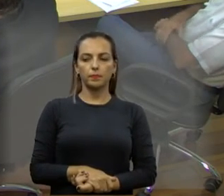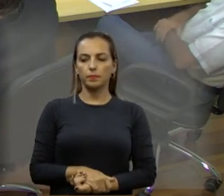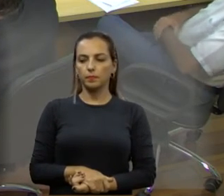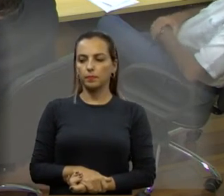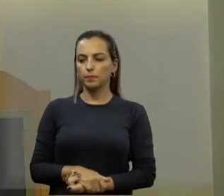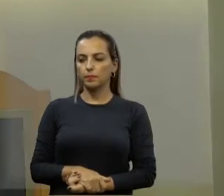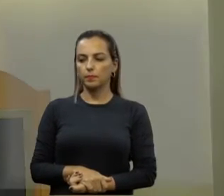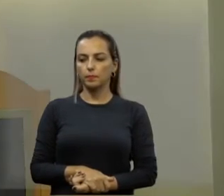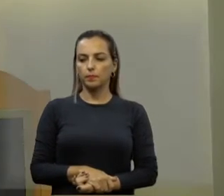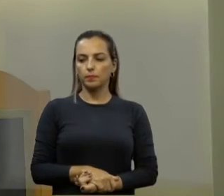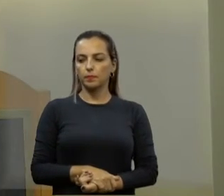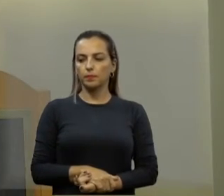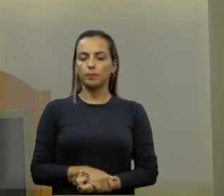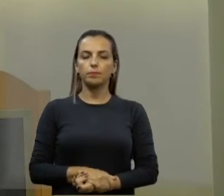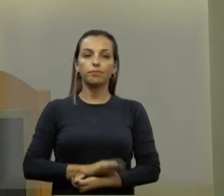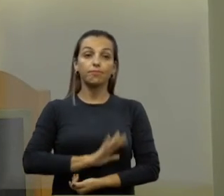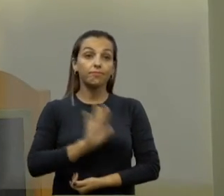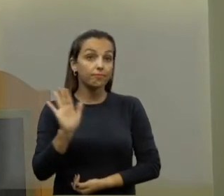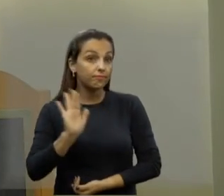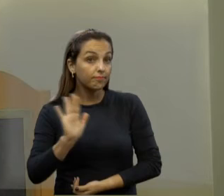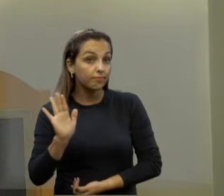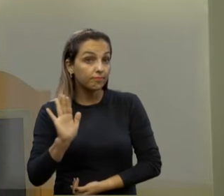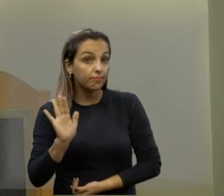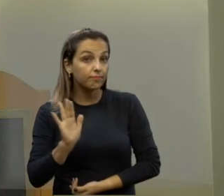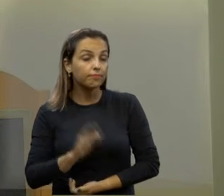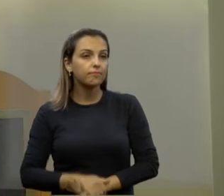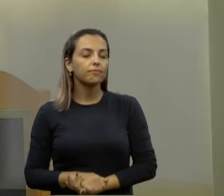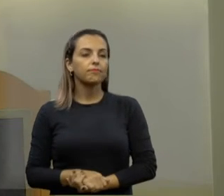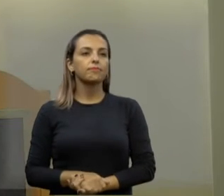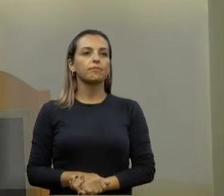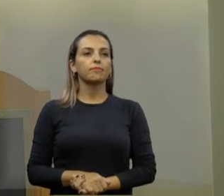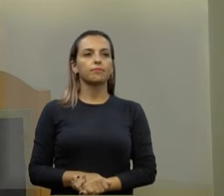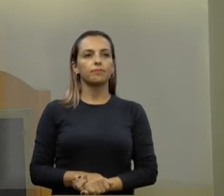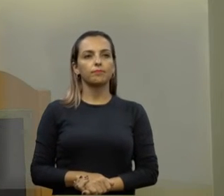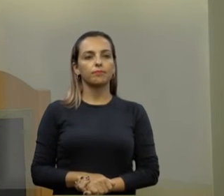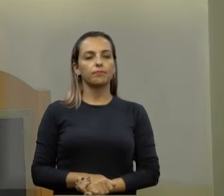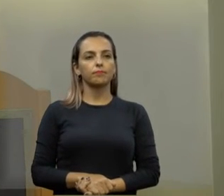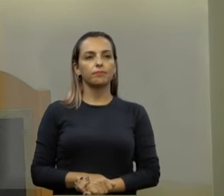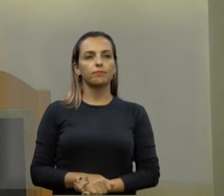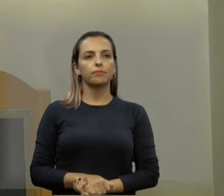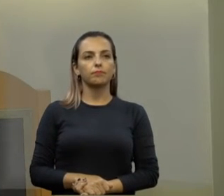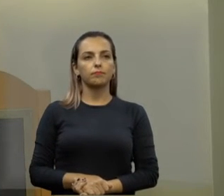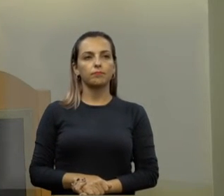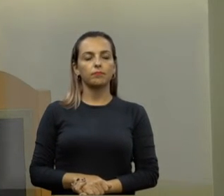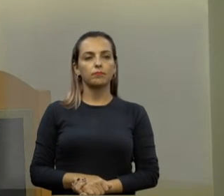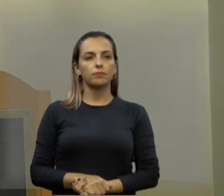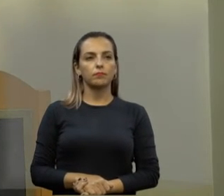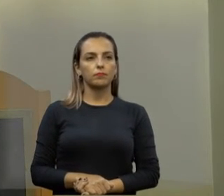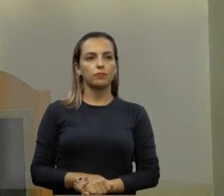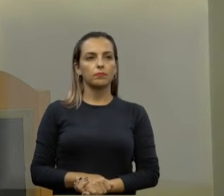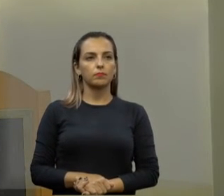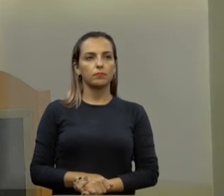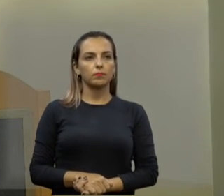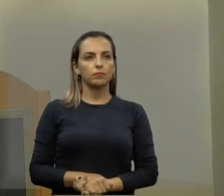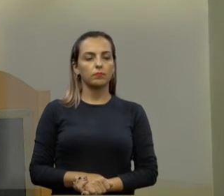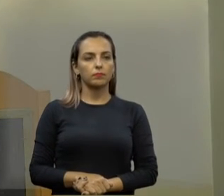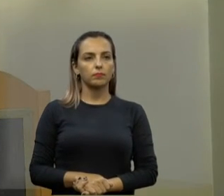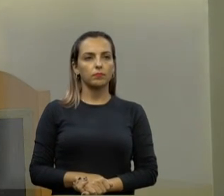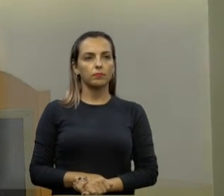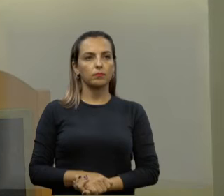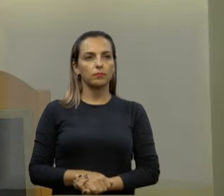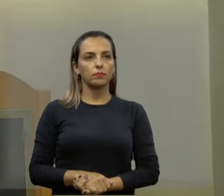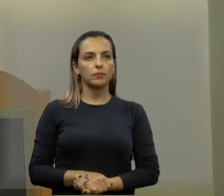o Olá pessoal é o seguinte eu tenho Total